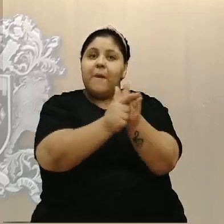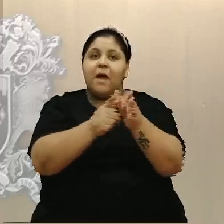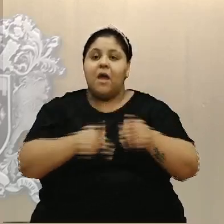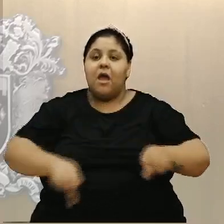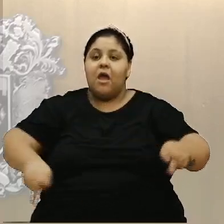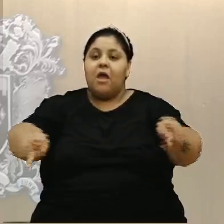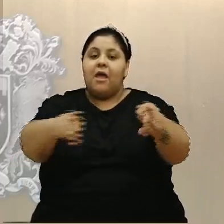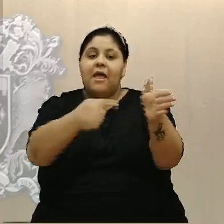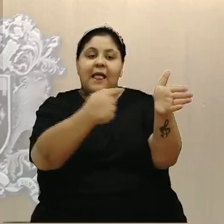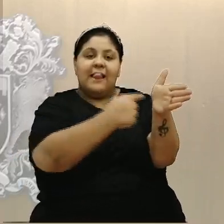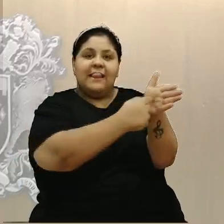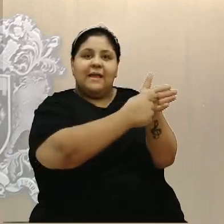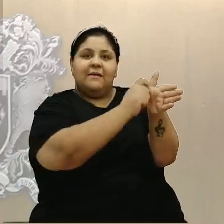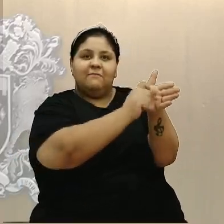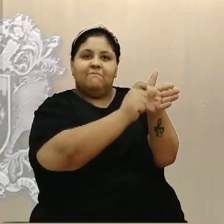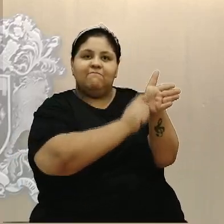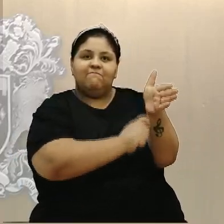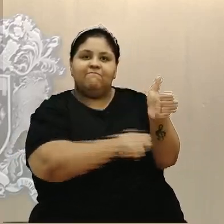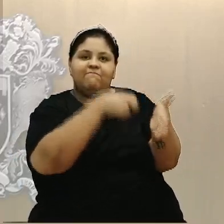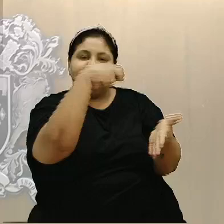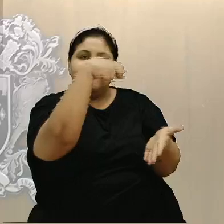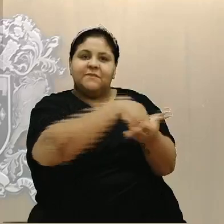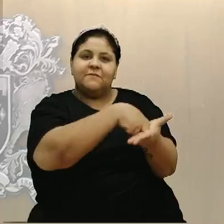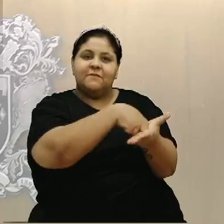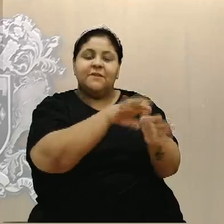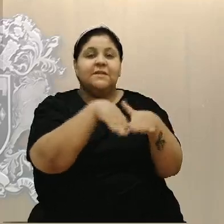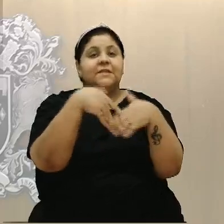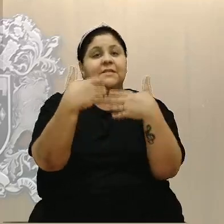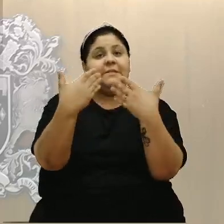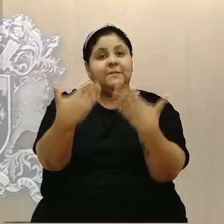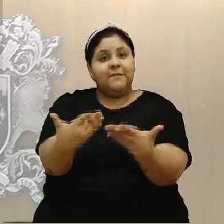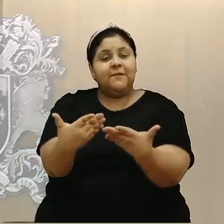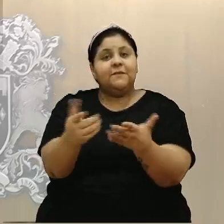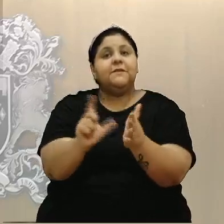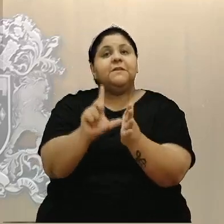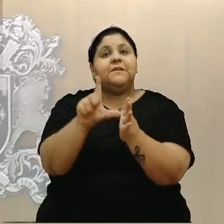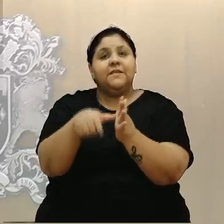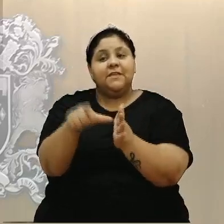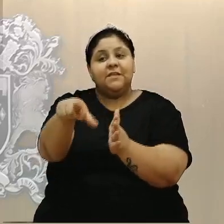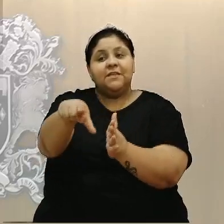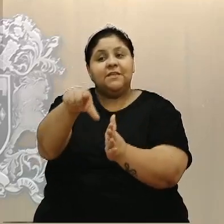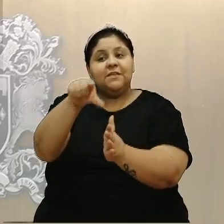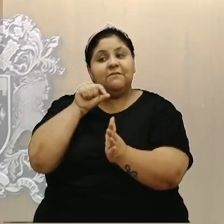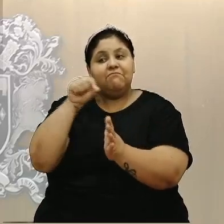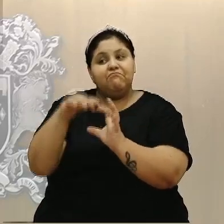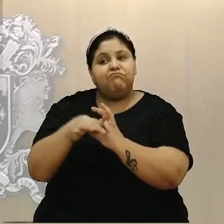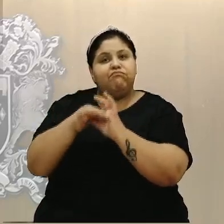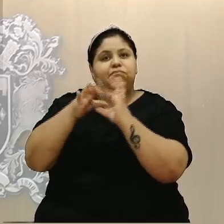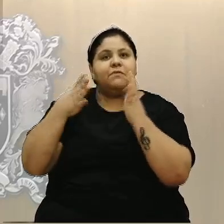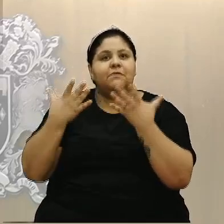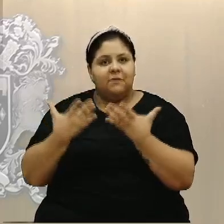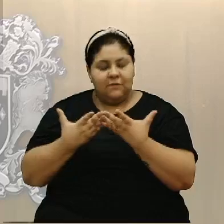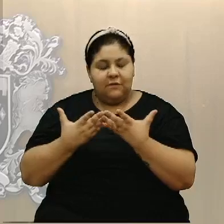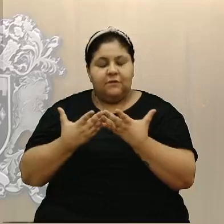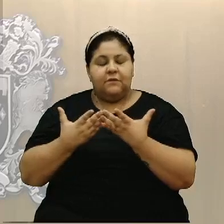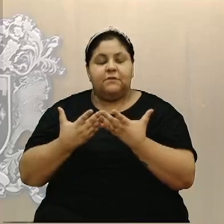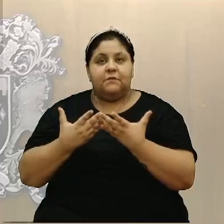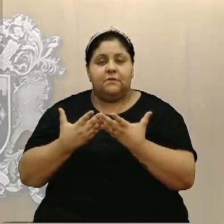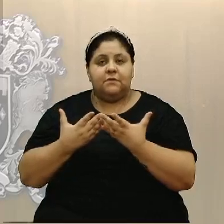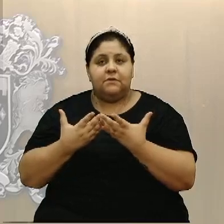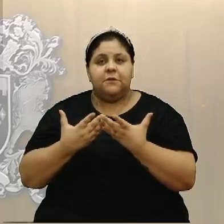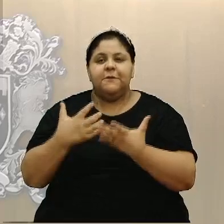estava escrito: condenado. Tão logo ele tinha escolhido ser absolvido. E foi